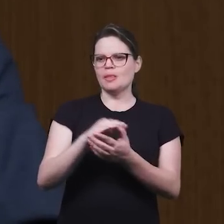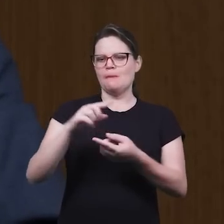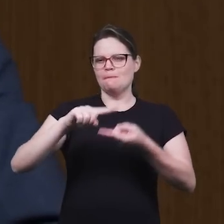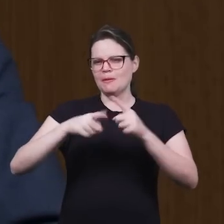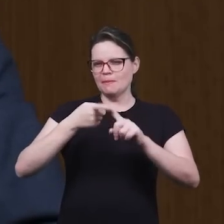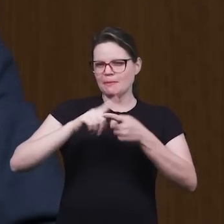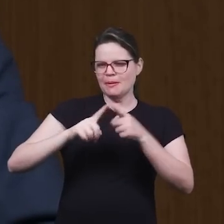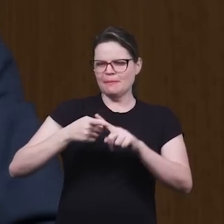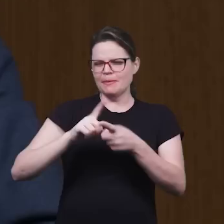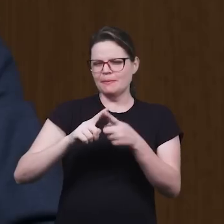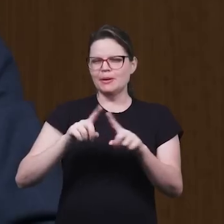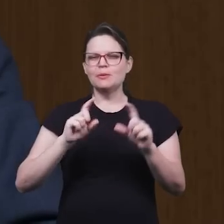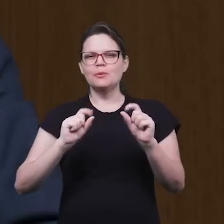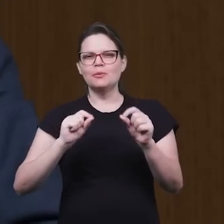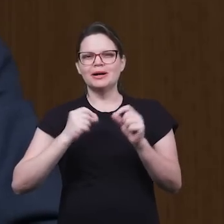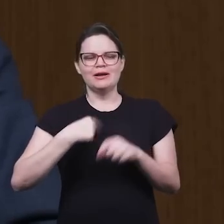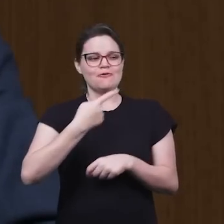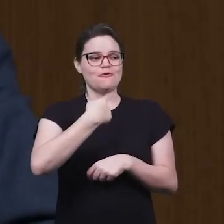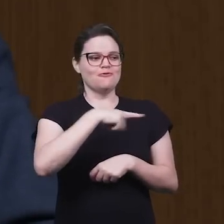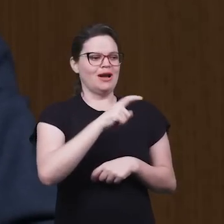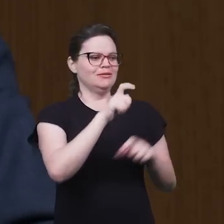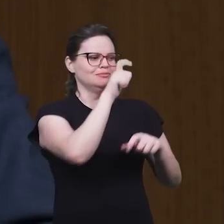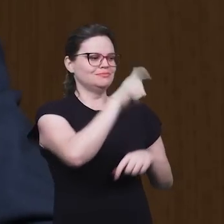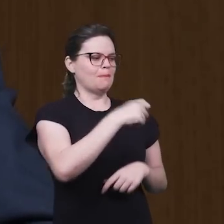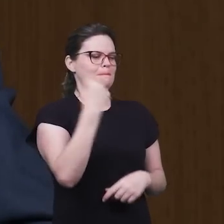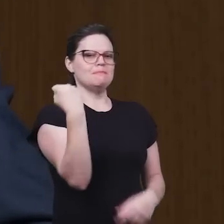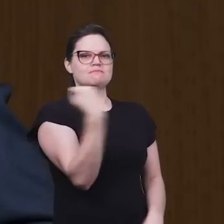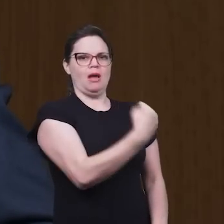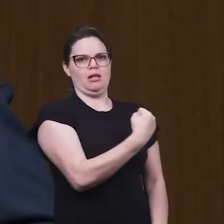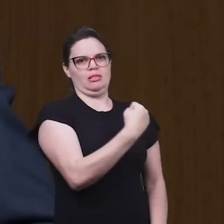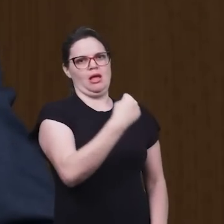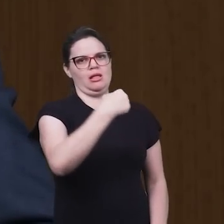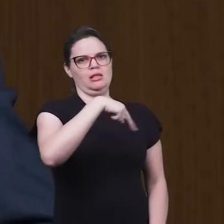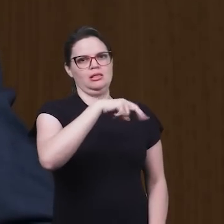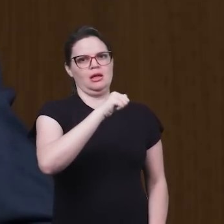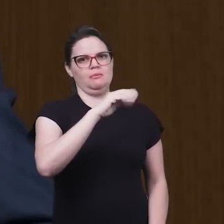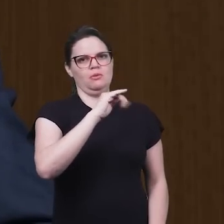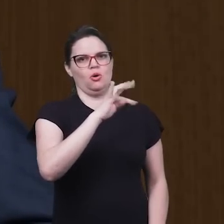Então eles tentam contra a vida de Nabote, o matam,